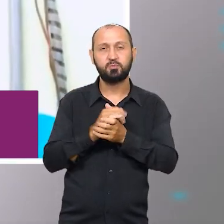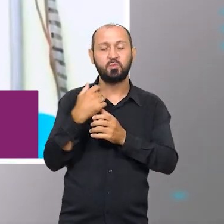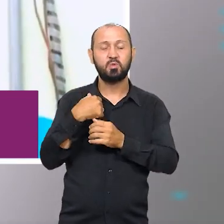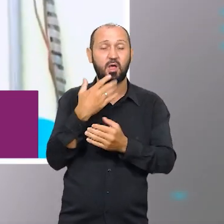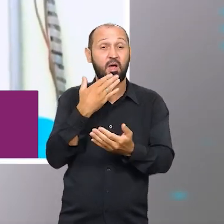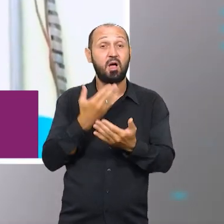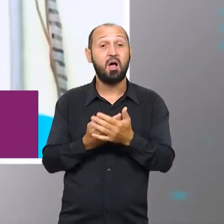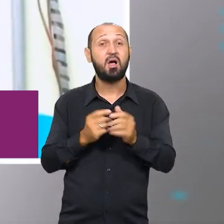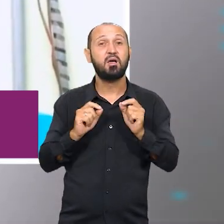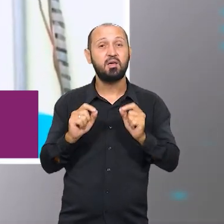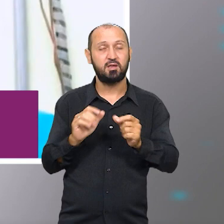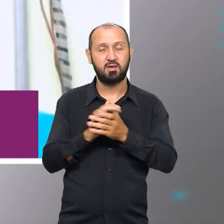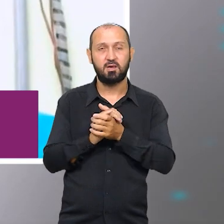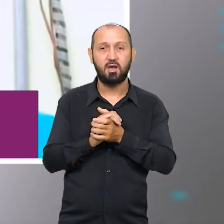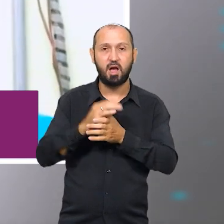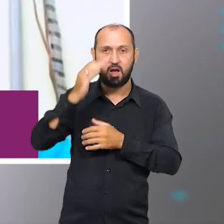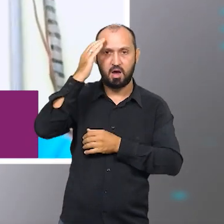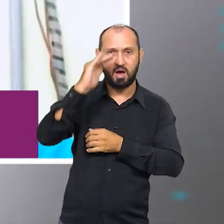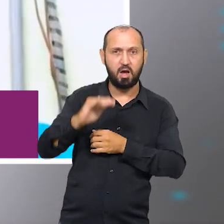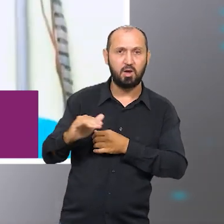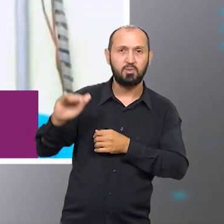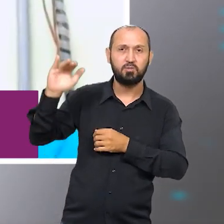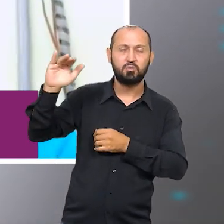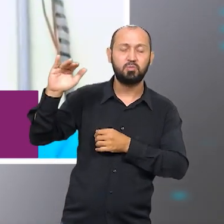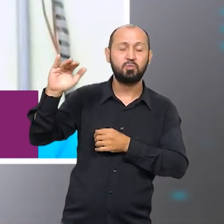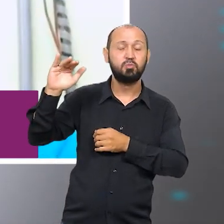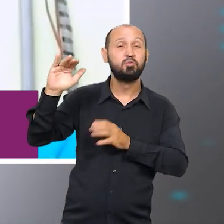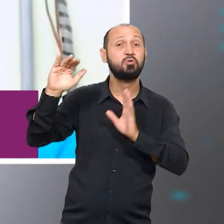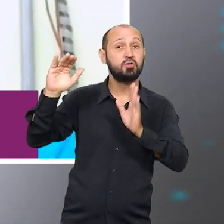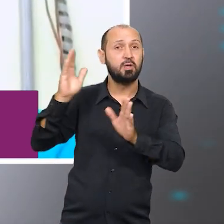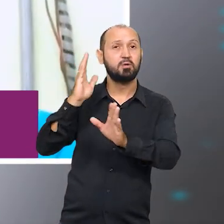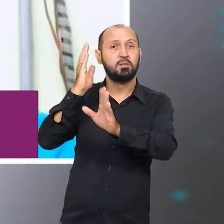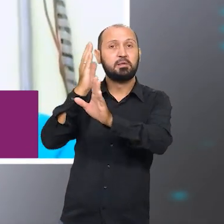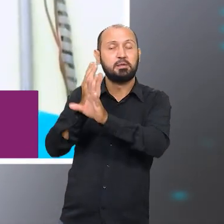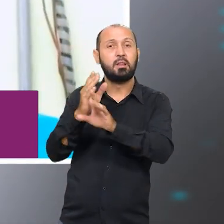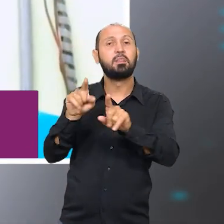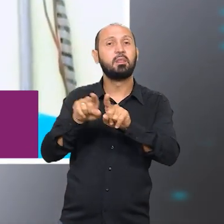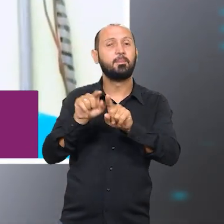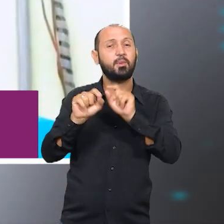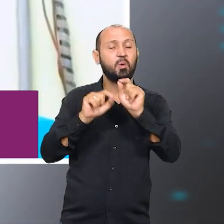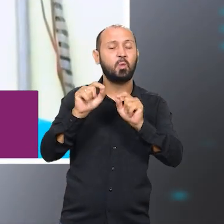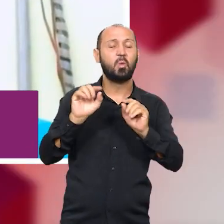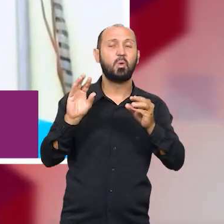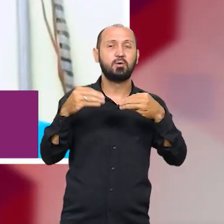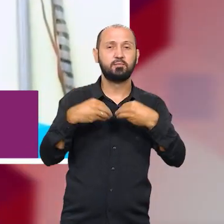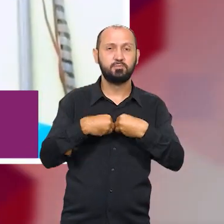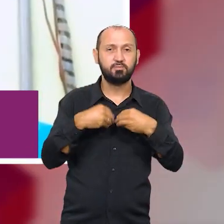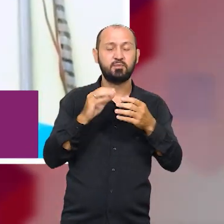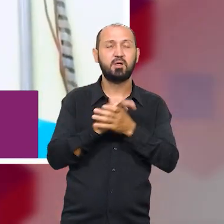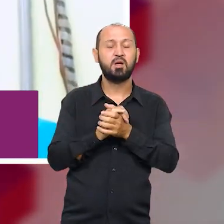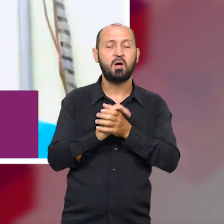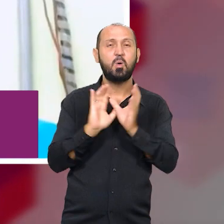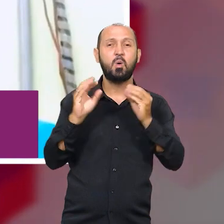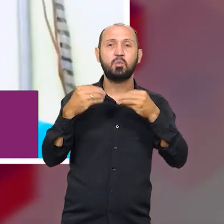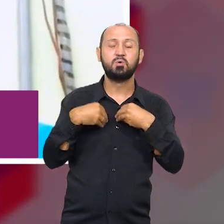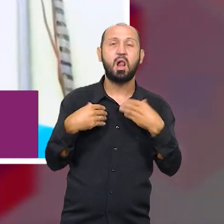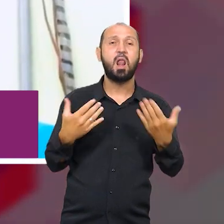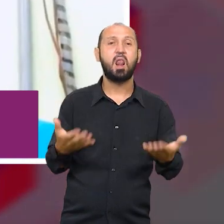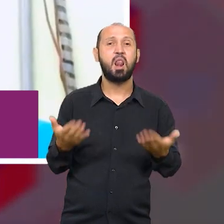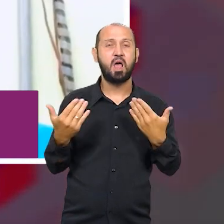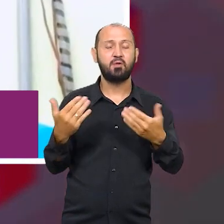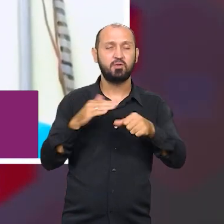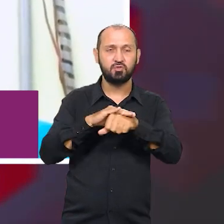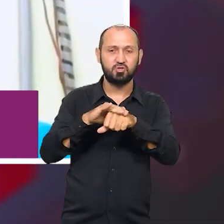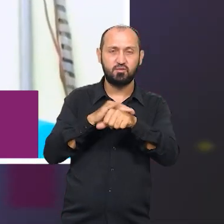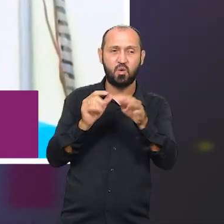pessoas. E o que me impressiona é que muitos adultos estão sendo diagnosticados com autismo. E é o autismo leve